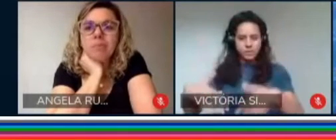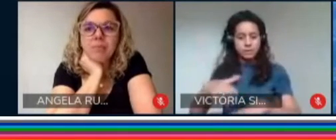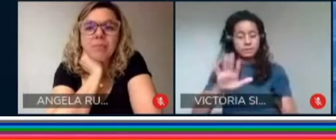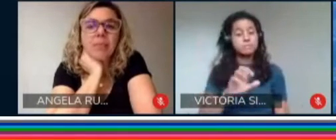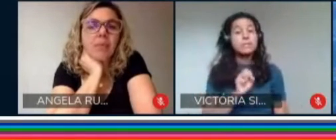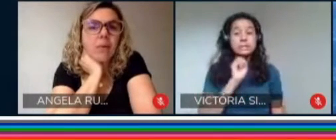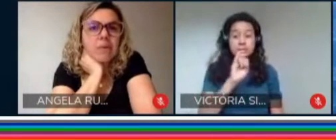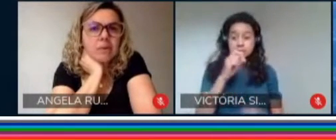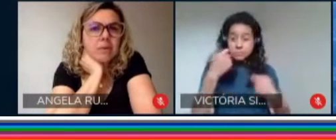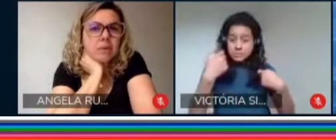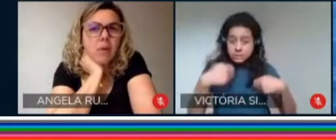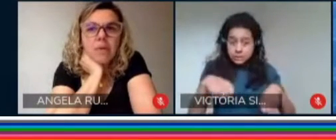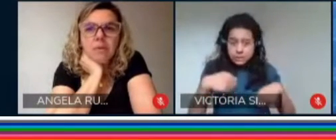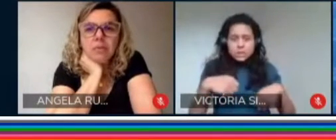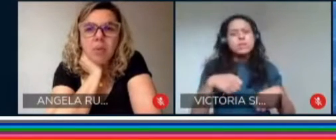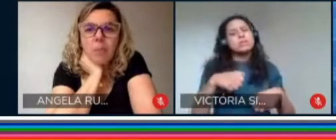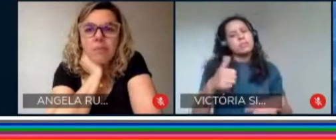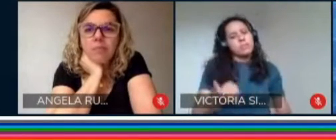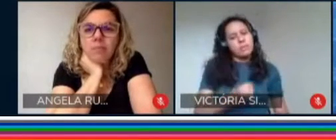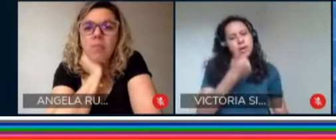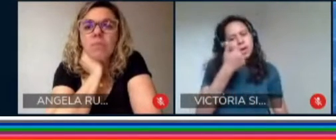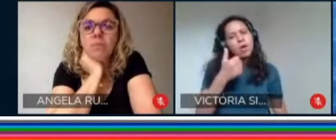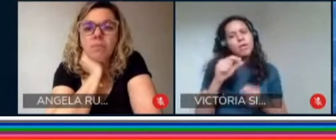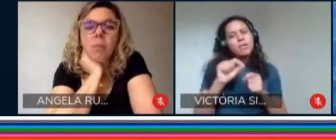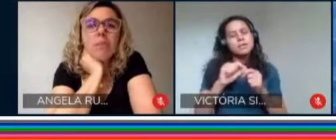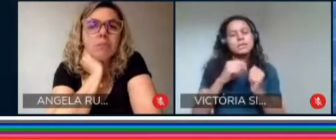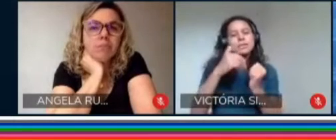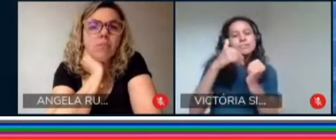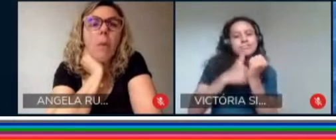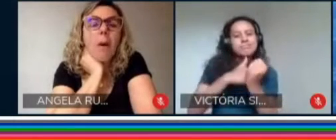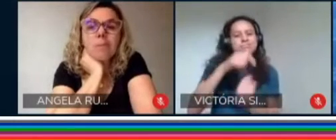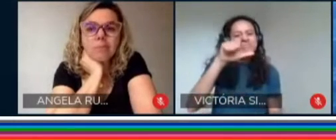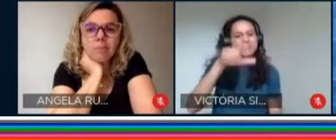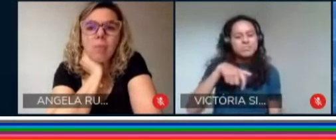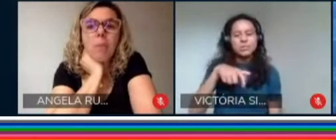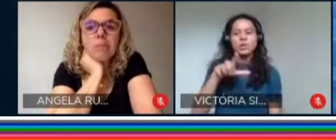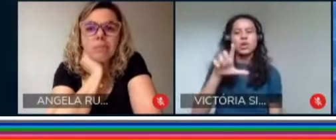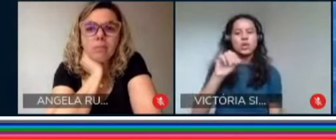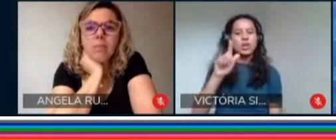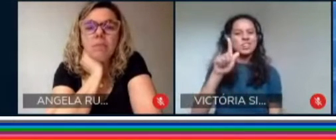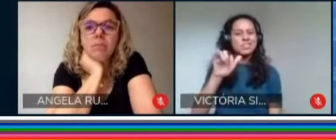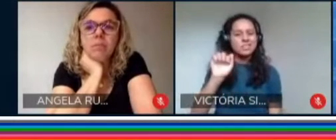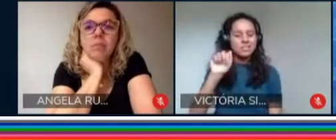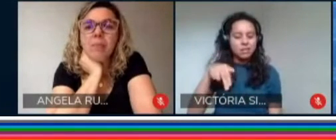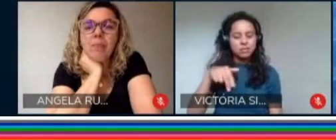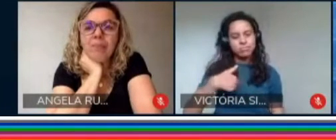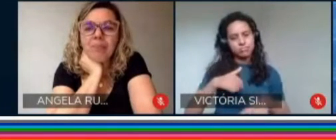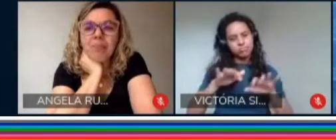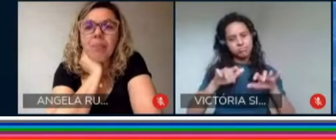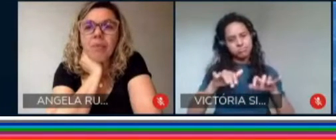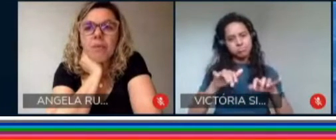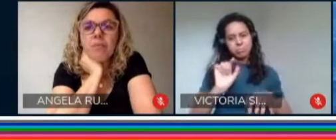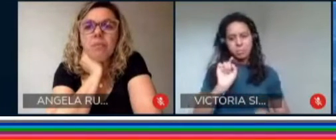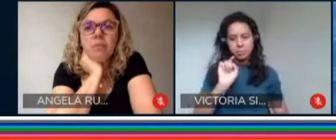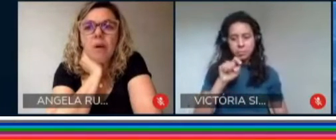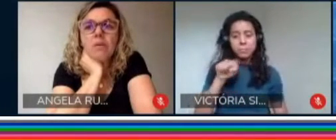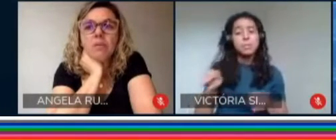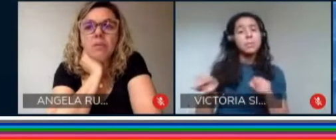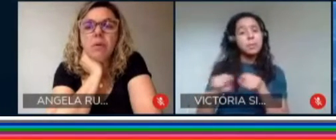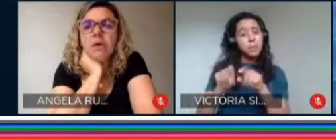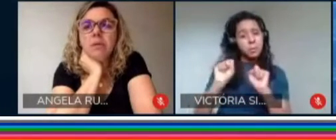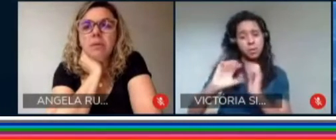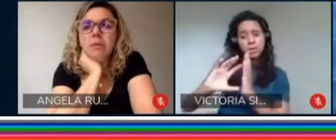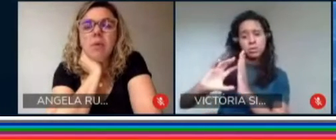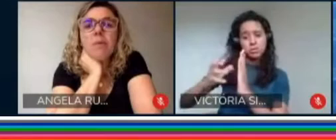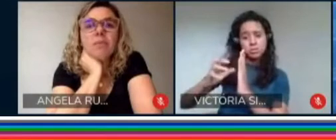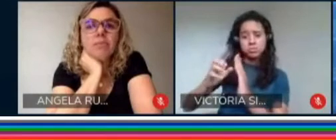para acessar. Não deixe de acessar e de usar a base de acesso, a base de dados pela forma de acesso, né?